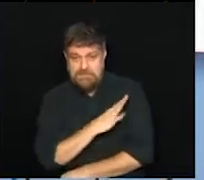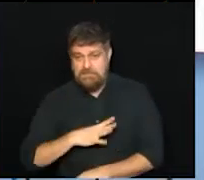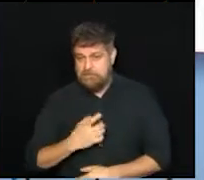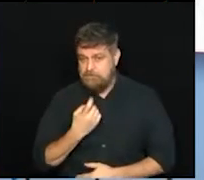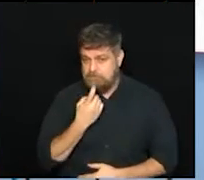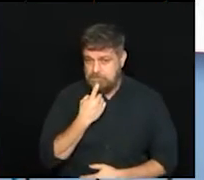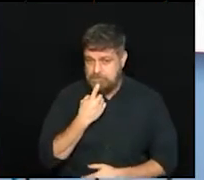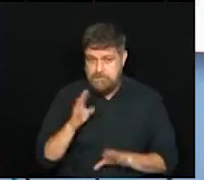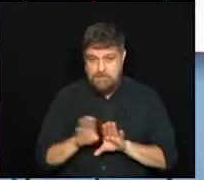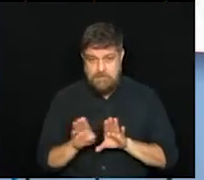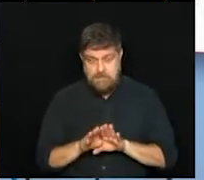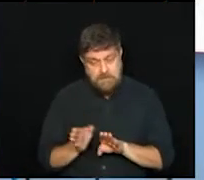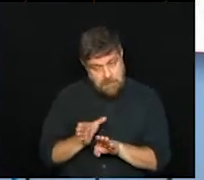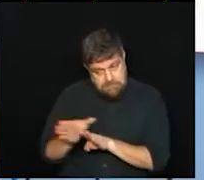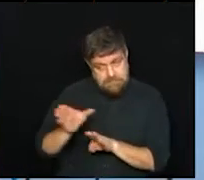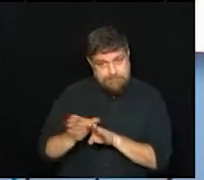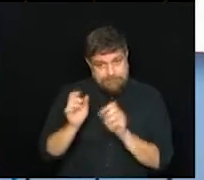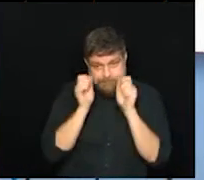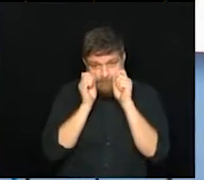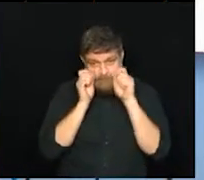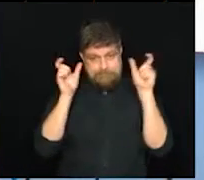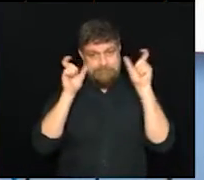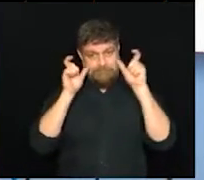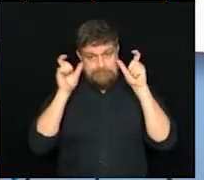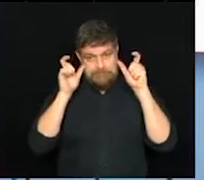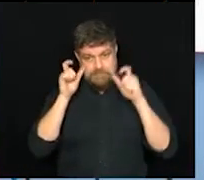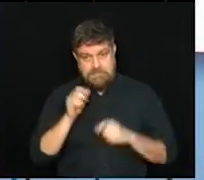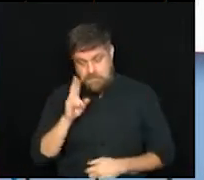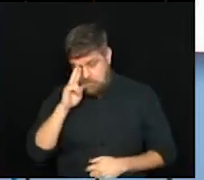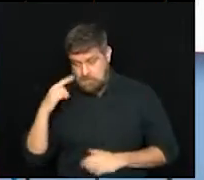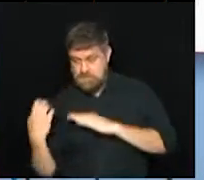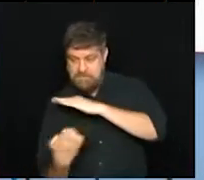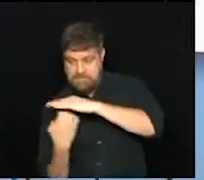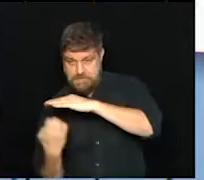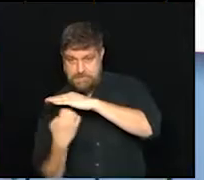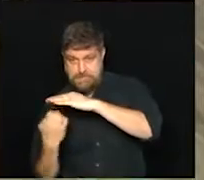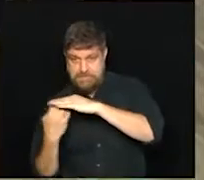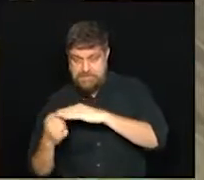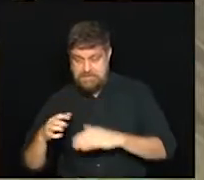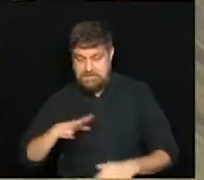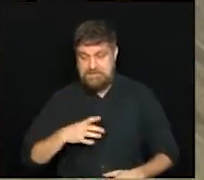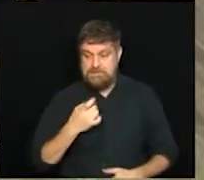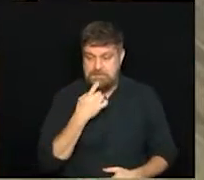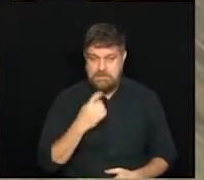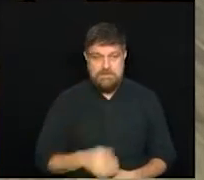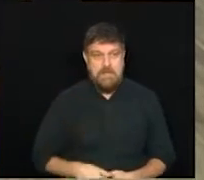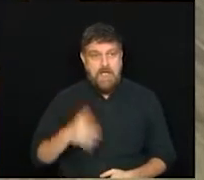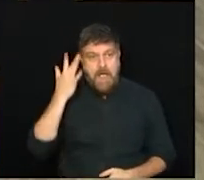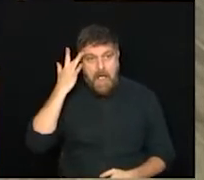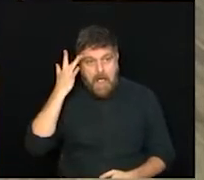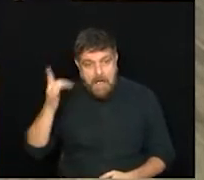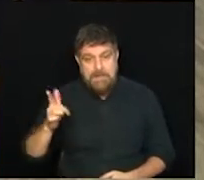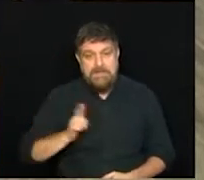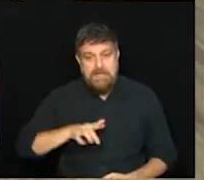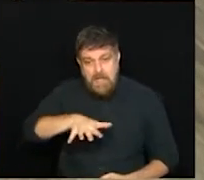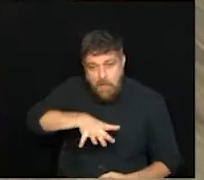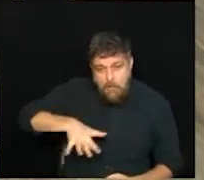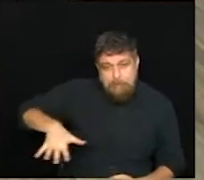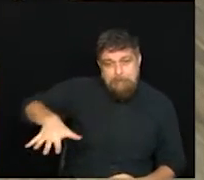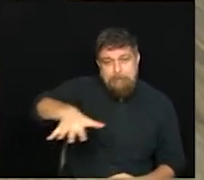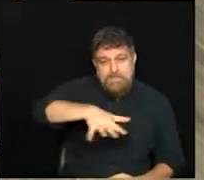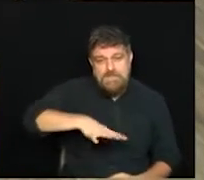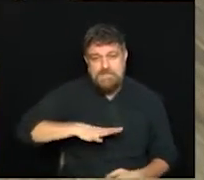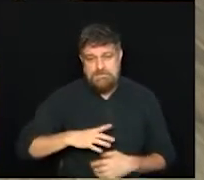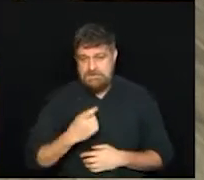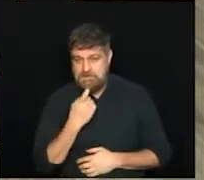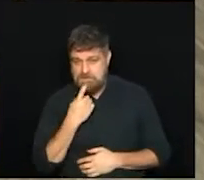Campinas. Então fica esse importante alerta aos comerciantes aqui da cidade. E amanhã, uma região daqui da cidade